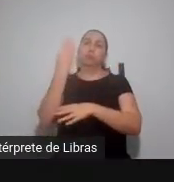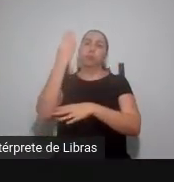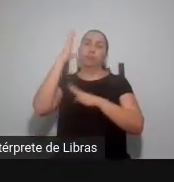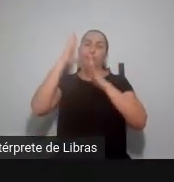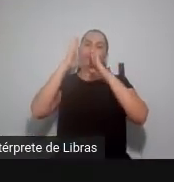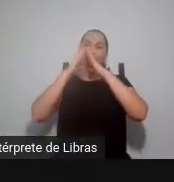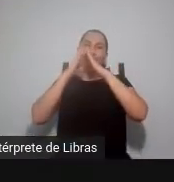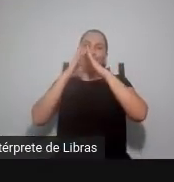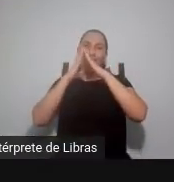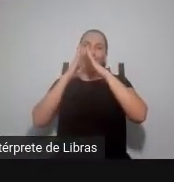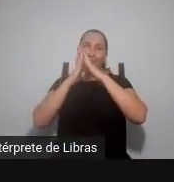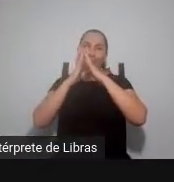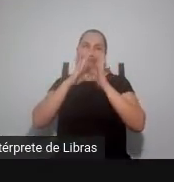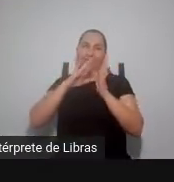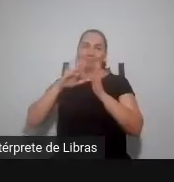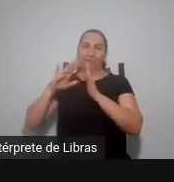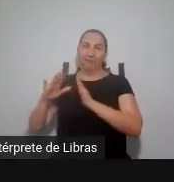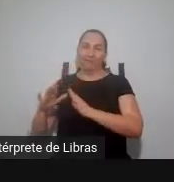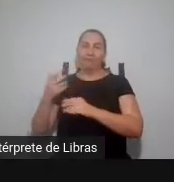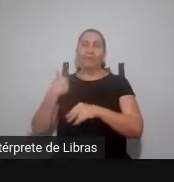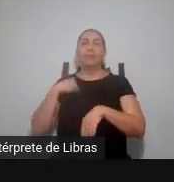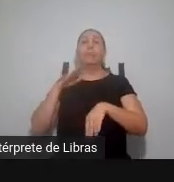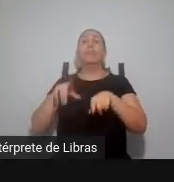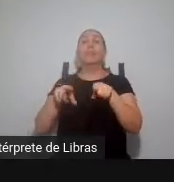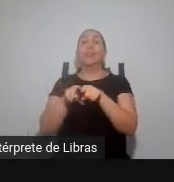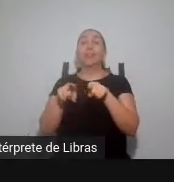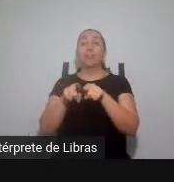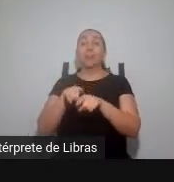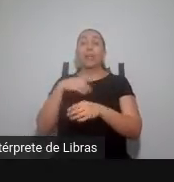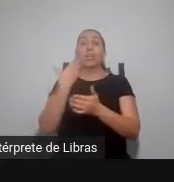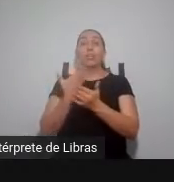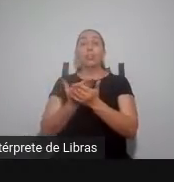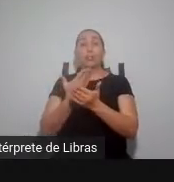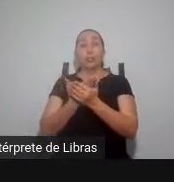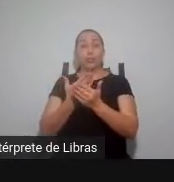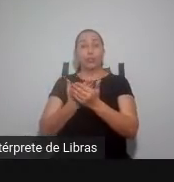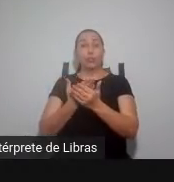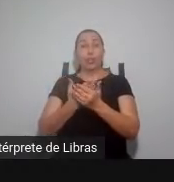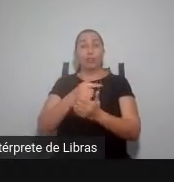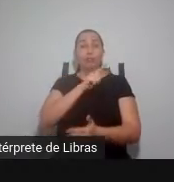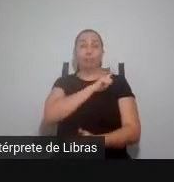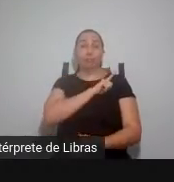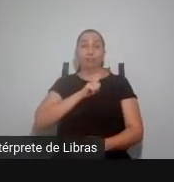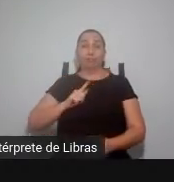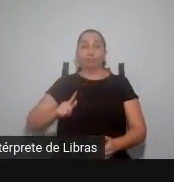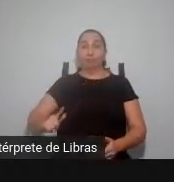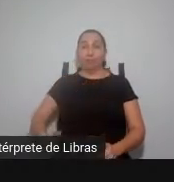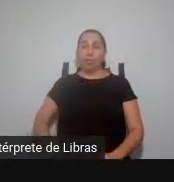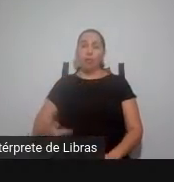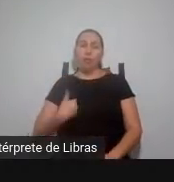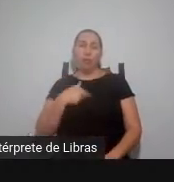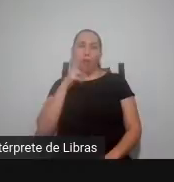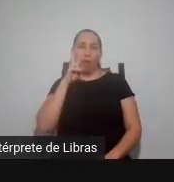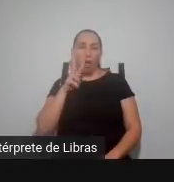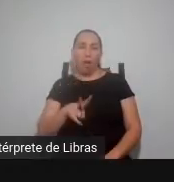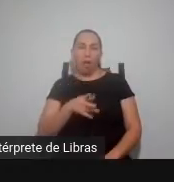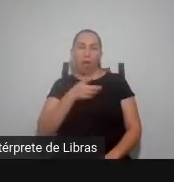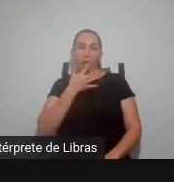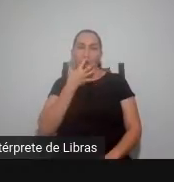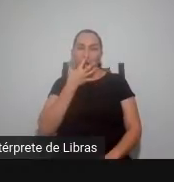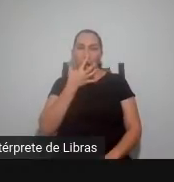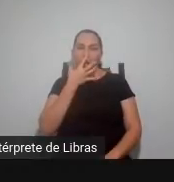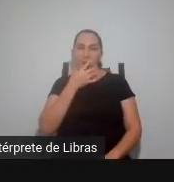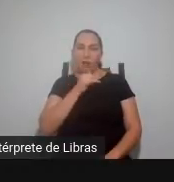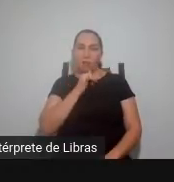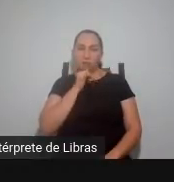coisa. E na pública, muitas vezes, eu fico chateada, porque já teve escola de eu chegar e ver a caixa lá no plástico, cheia